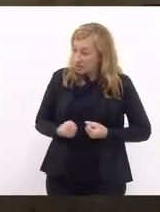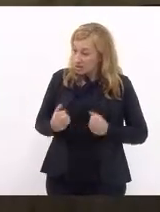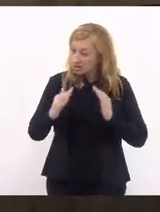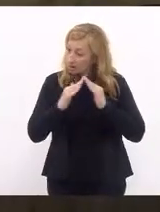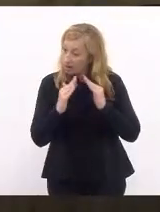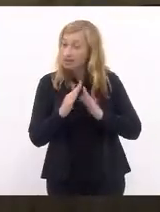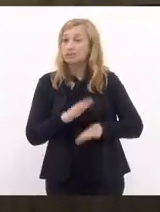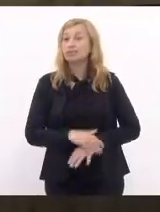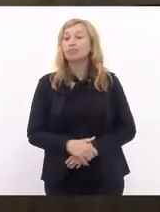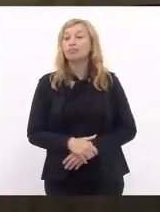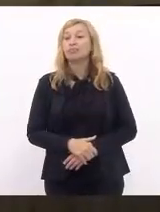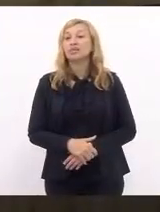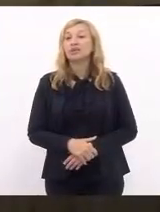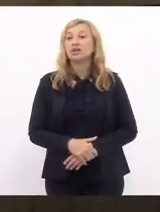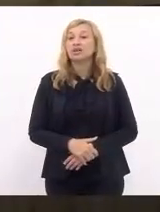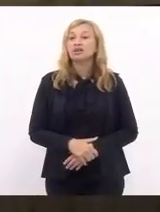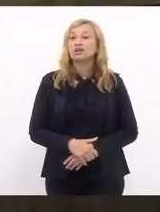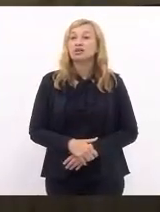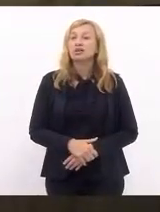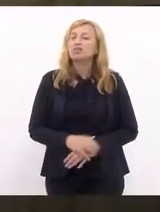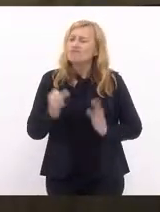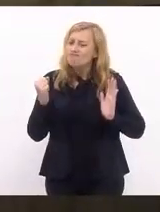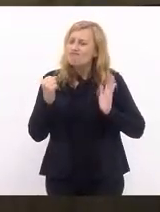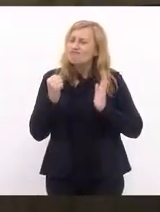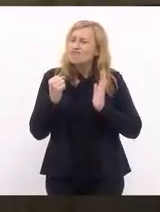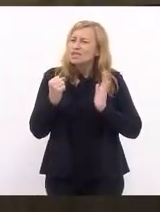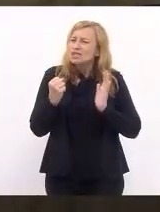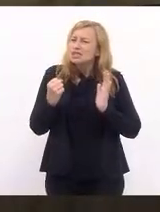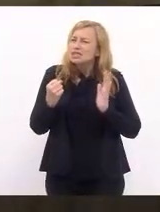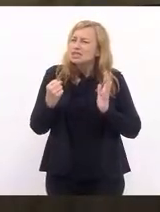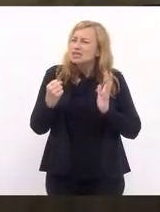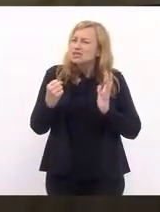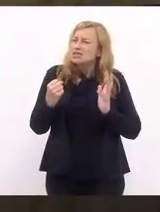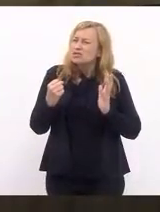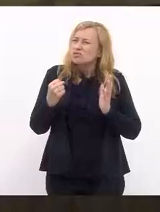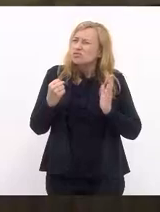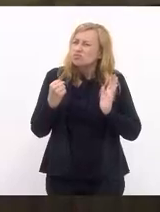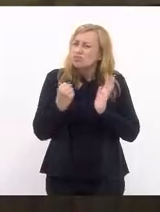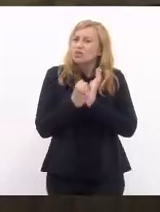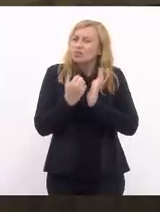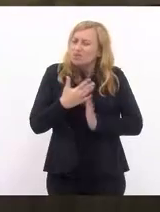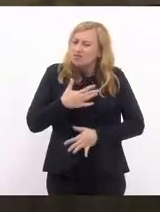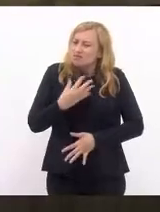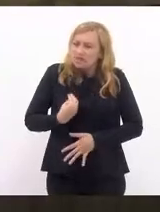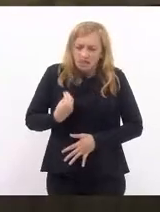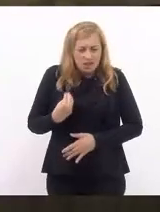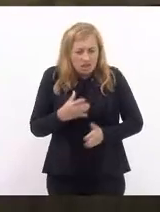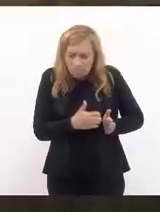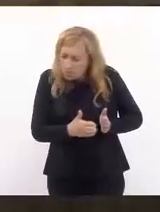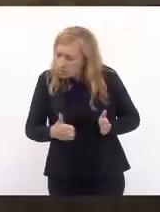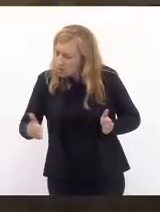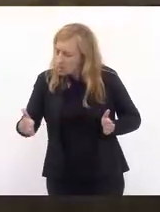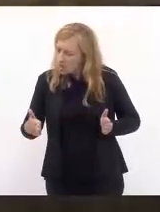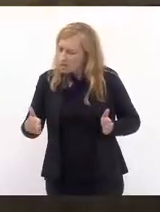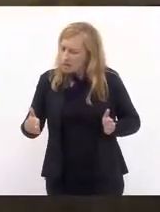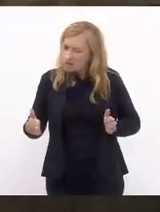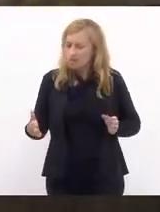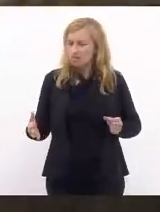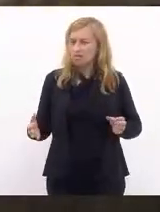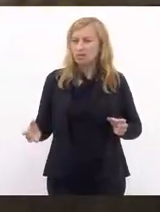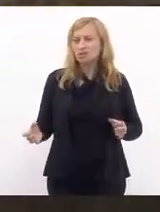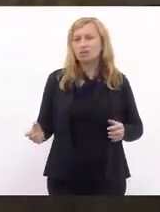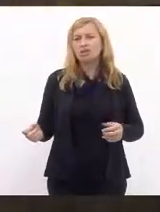nessa casa e uma coisa que marcou muito nesse processo né divina para